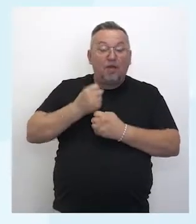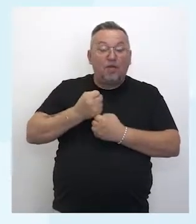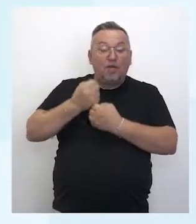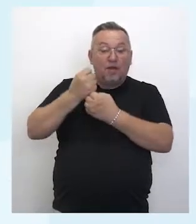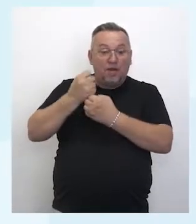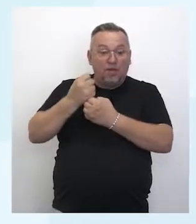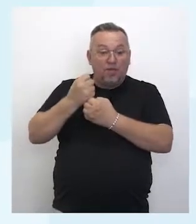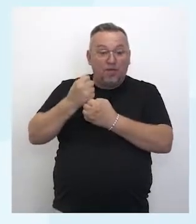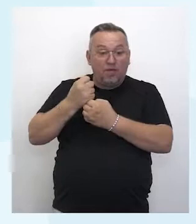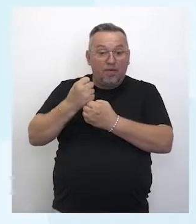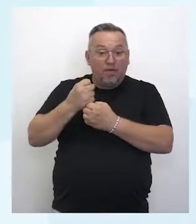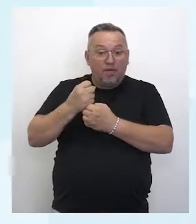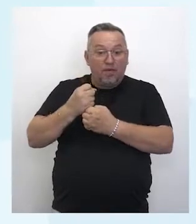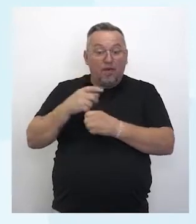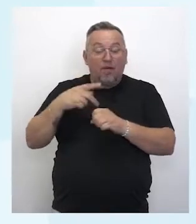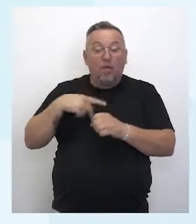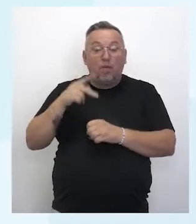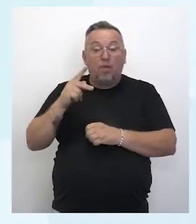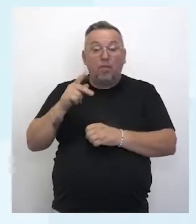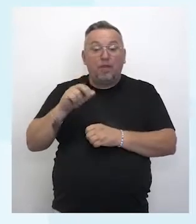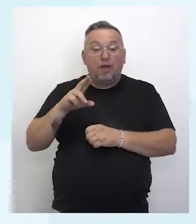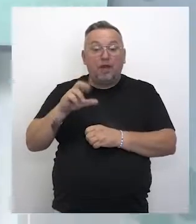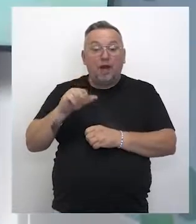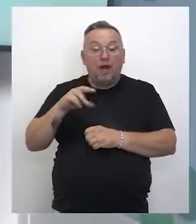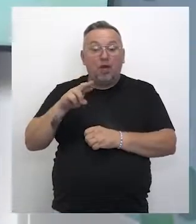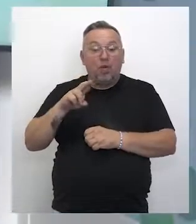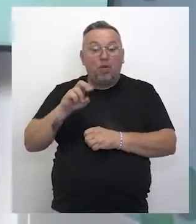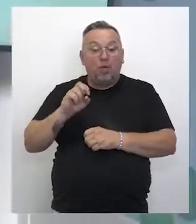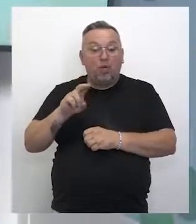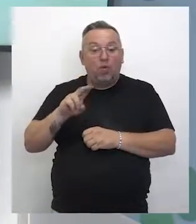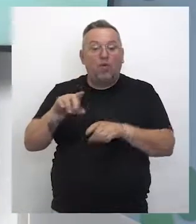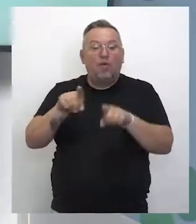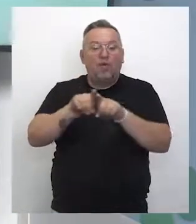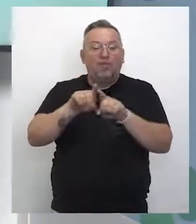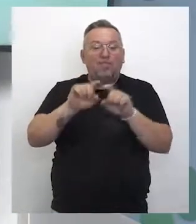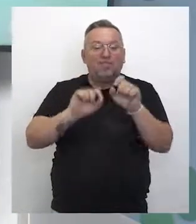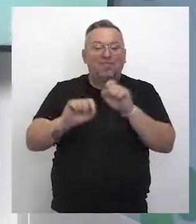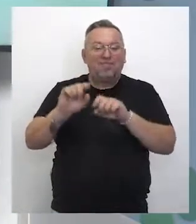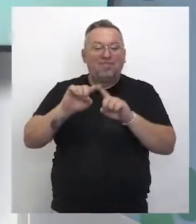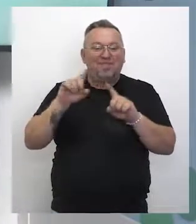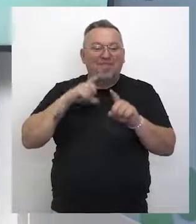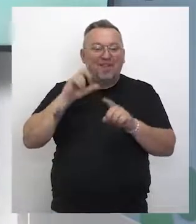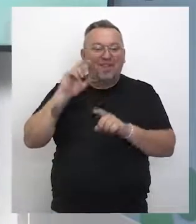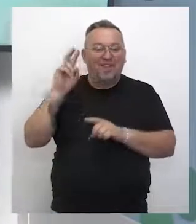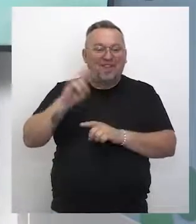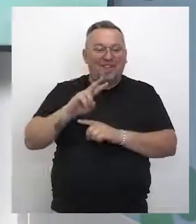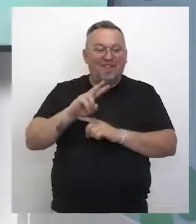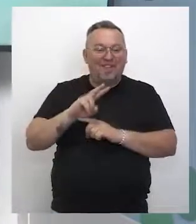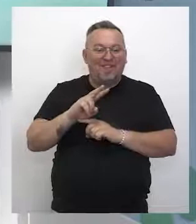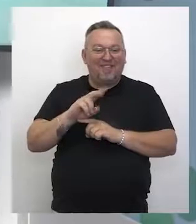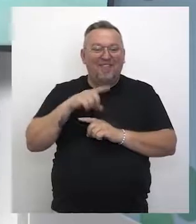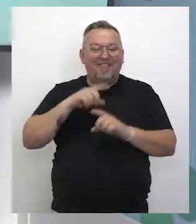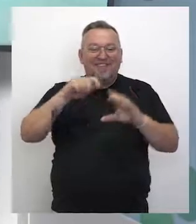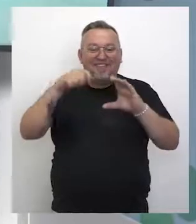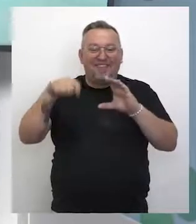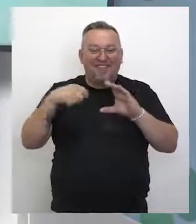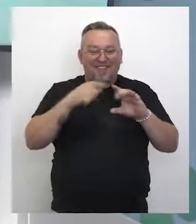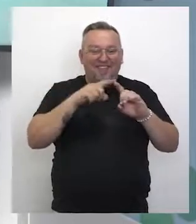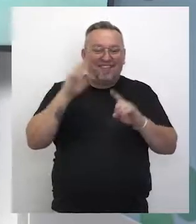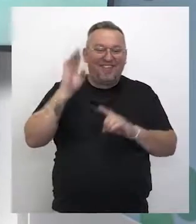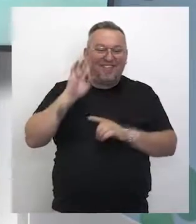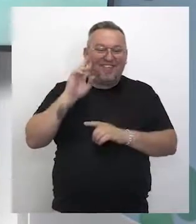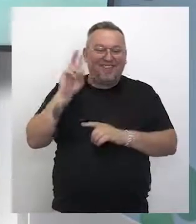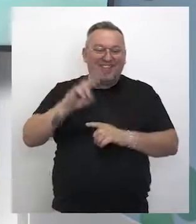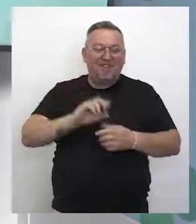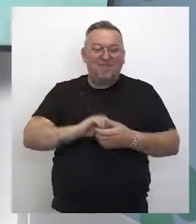recupera a situação do pirarucu no Amazonas, tá certo? É um vídeo legal de 2018, é um vídeo curtinho, mas que é muito legal de se ver.